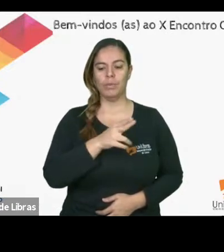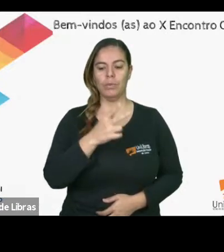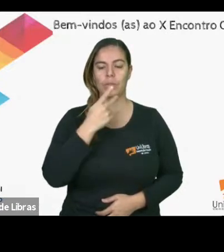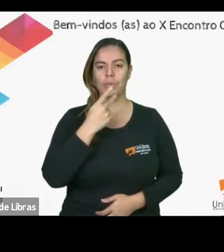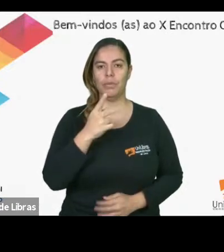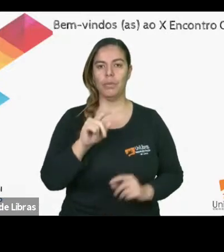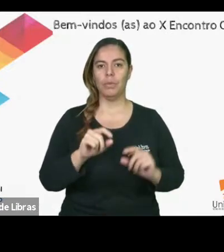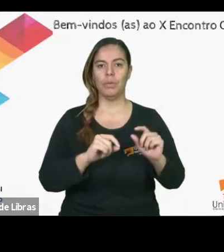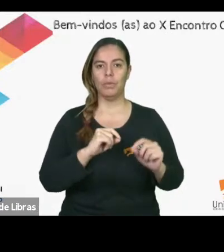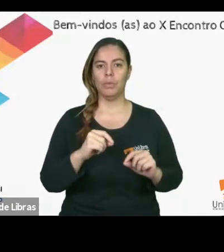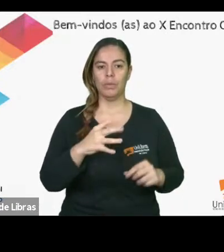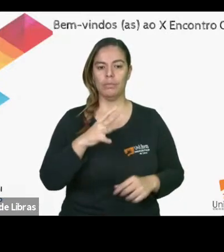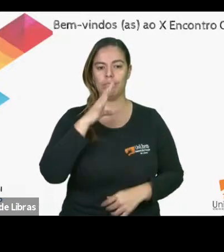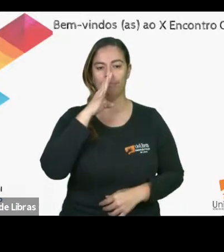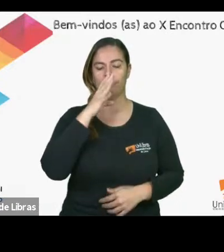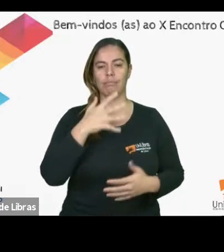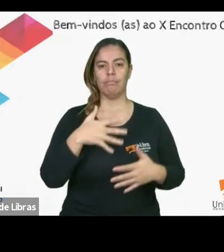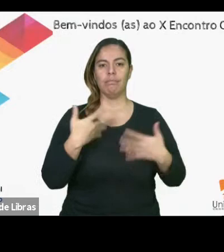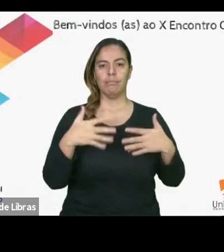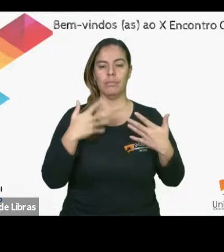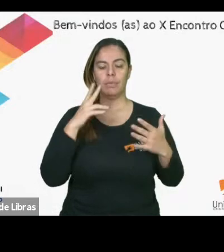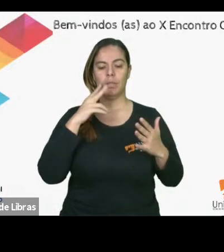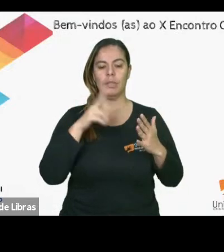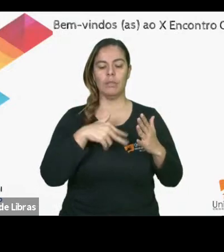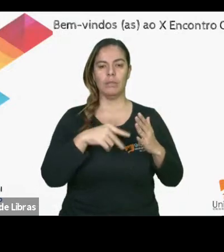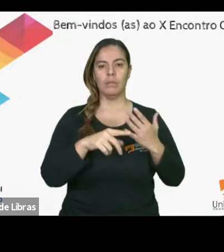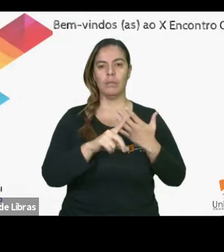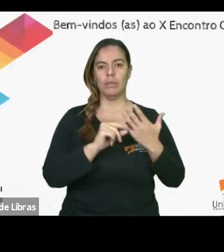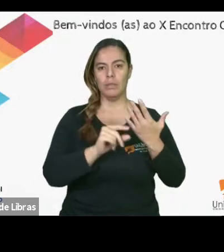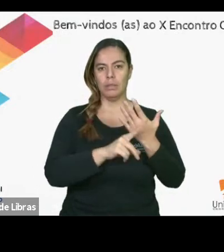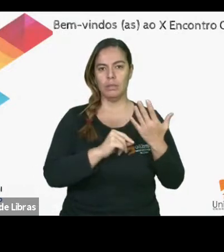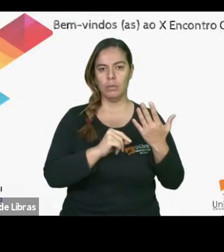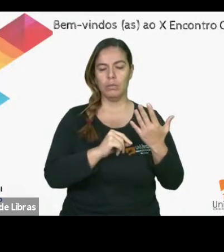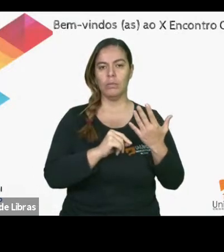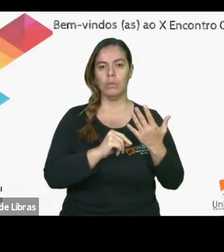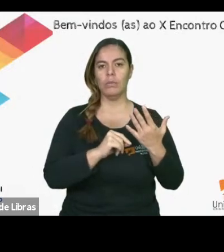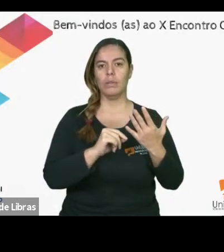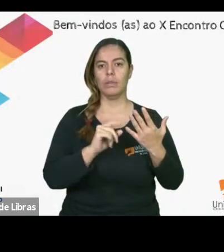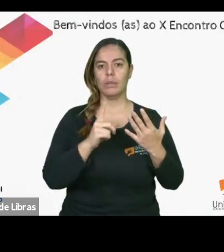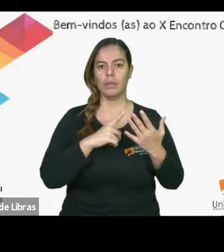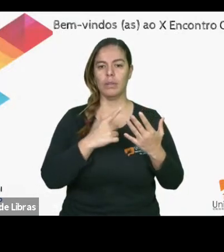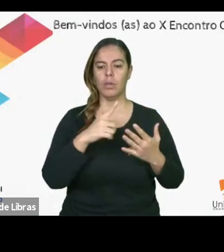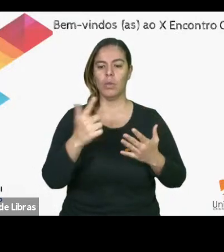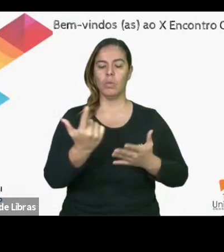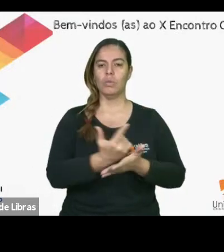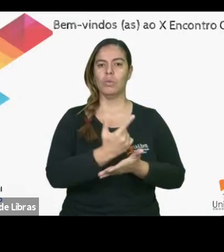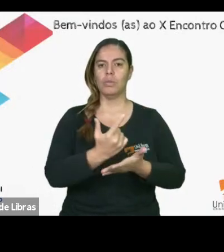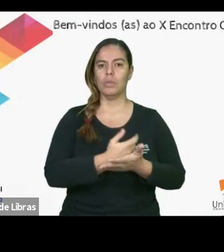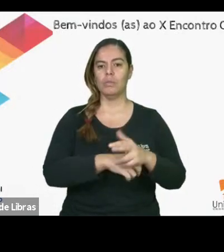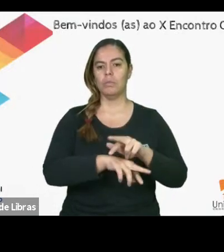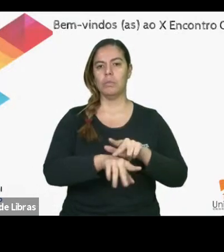Tem me impressionado muito a leitura desse autor, que tem diversos livros,